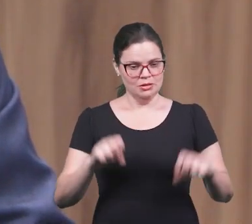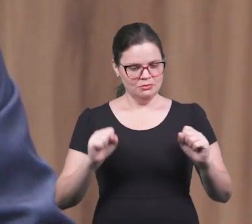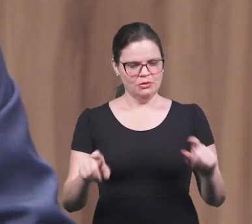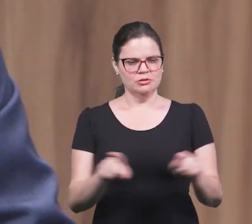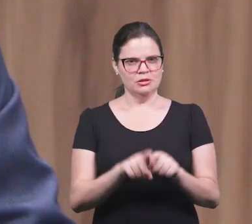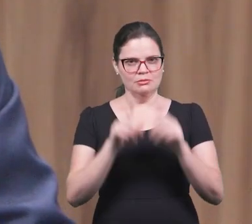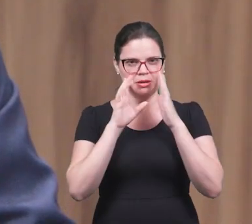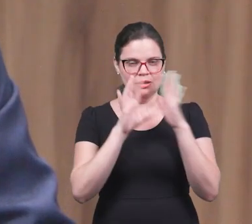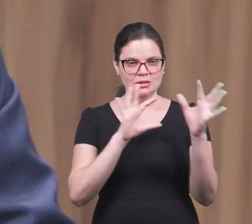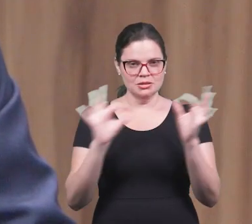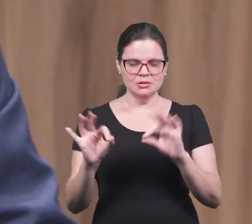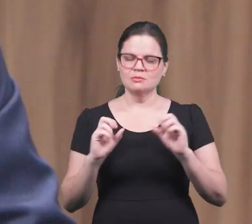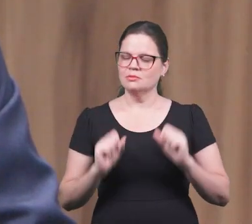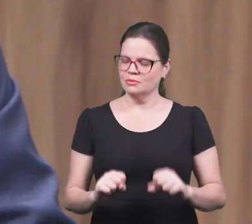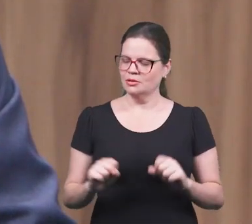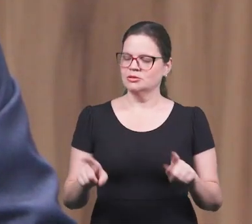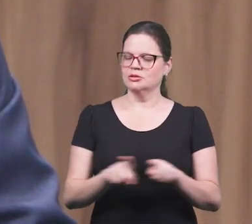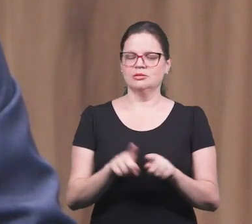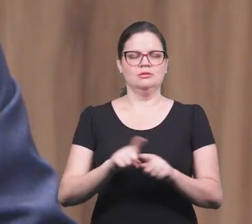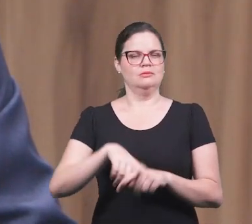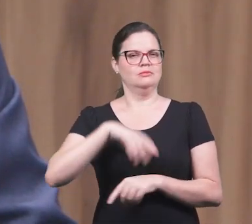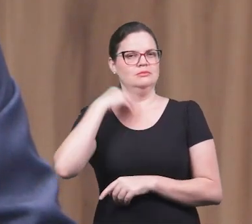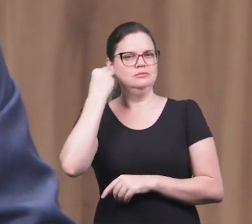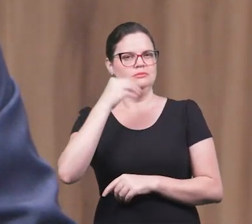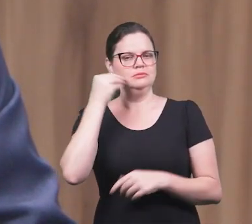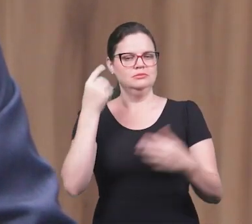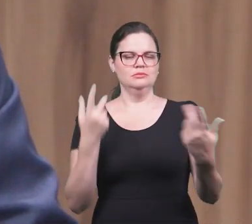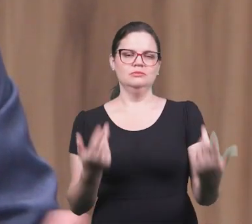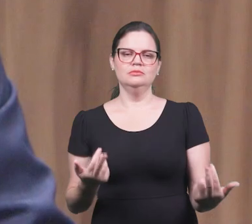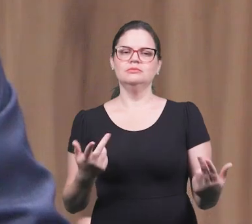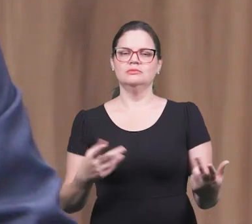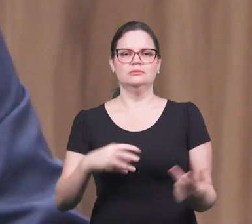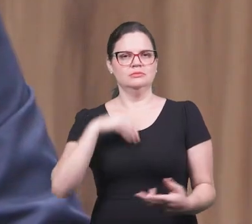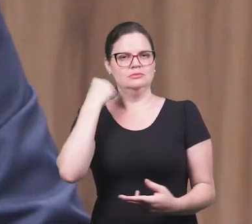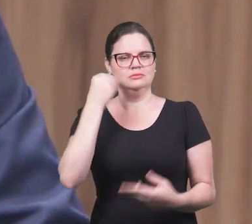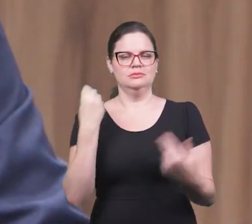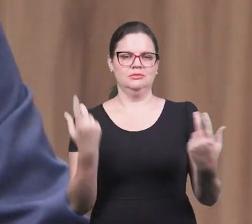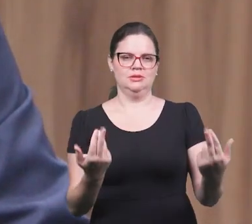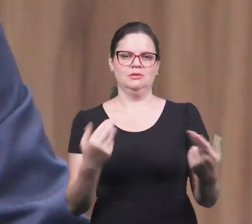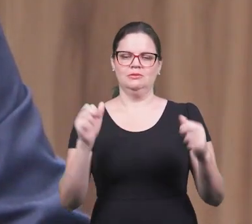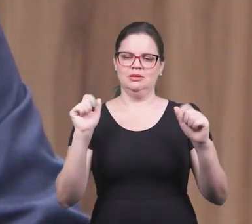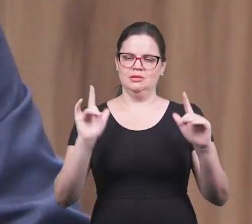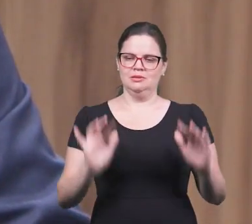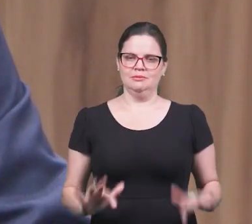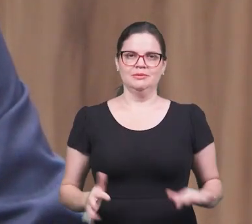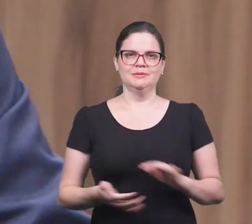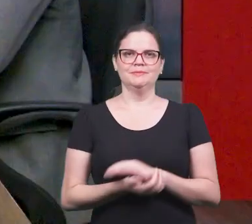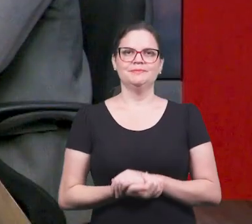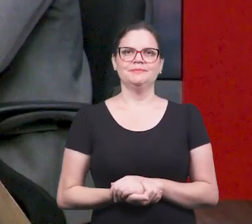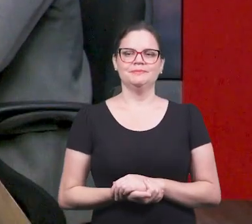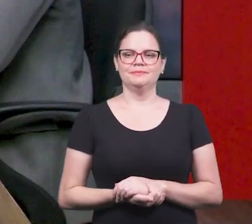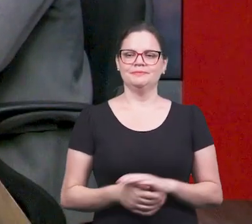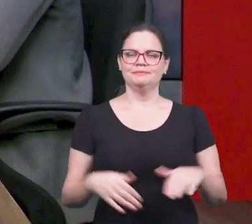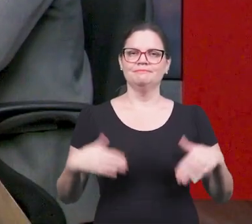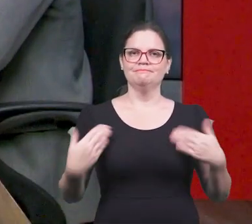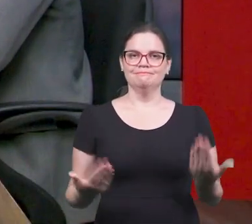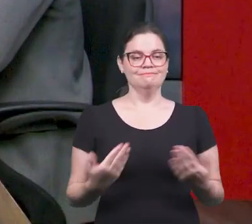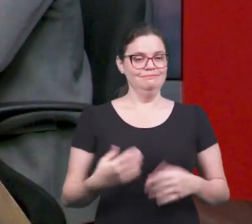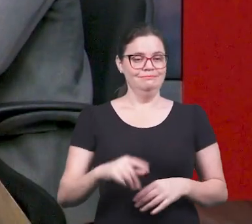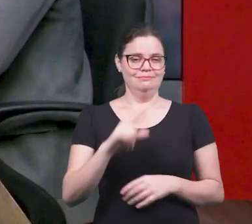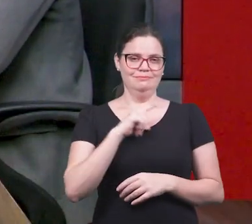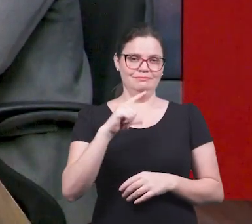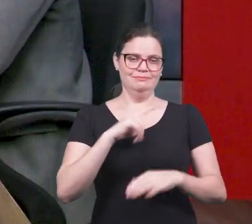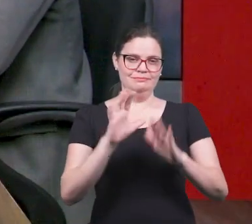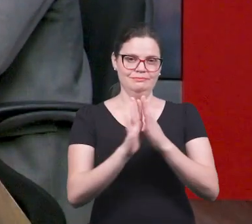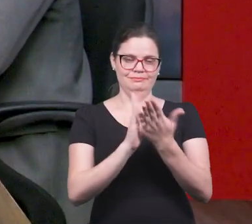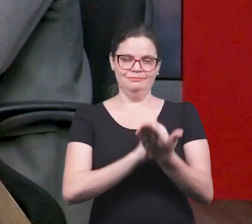mão de viver essa experiência, viver essa mesma bênção. O acesso à palavra, né? Aquele